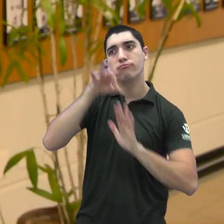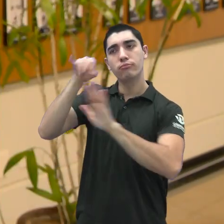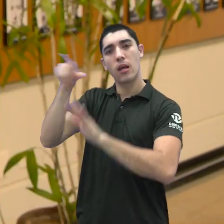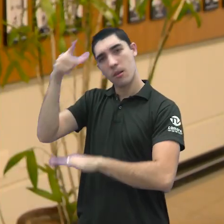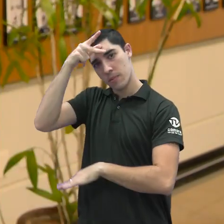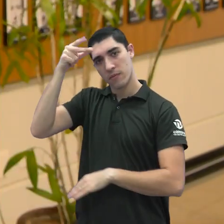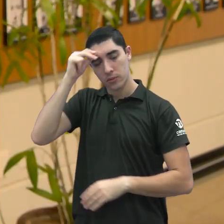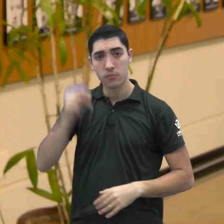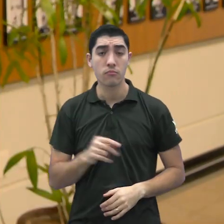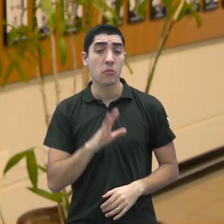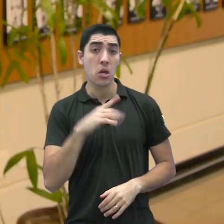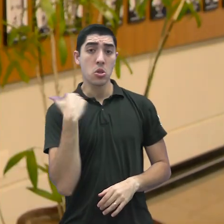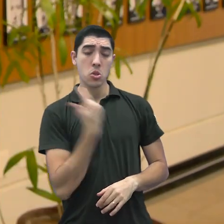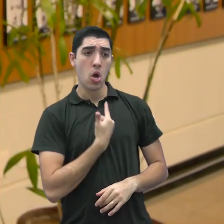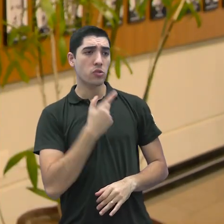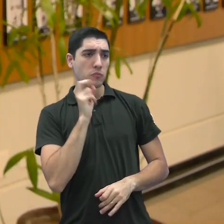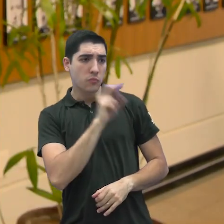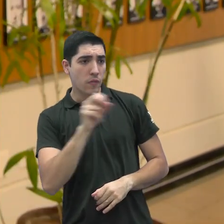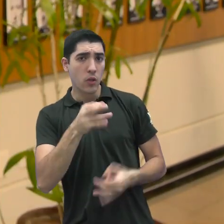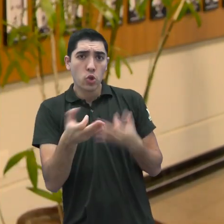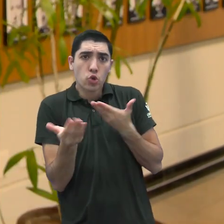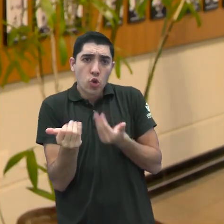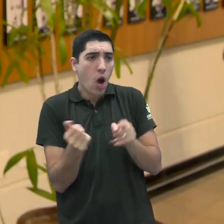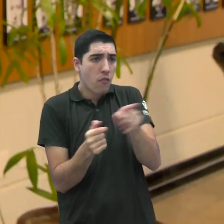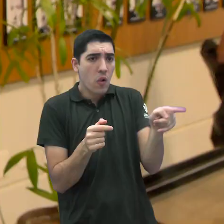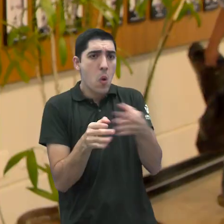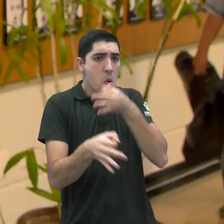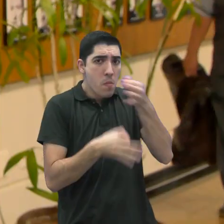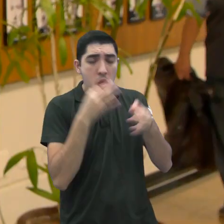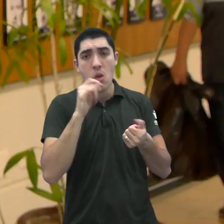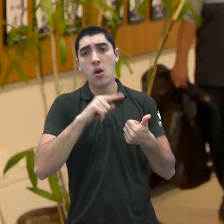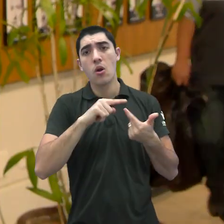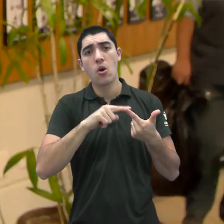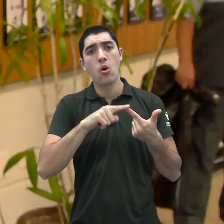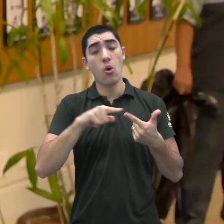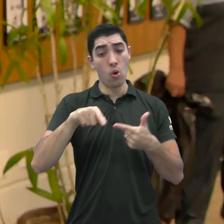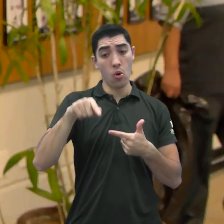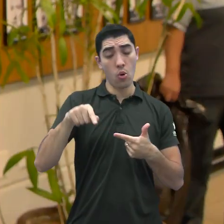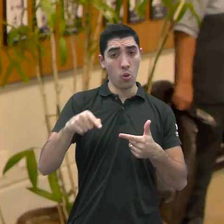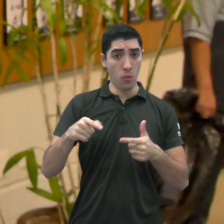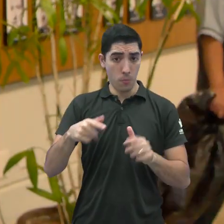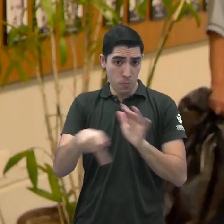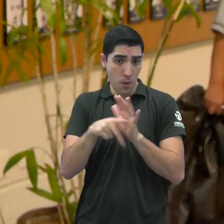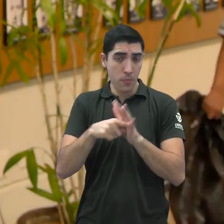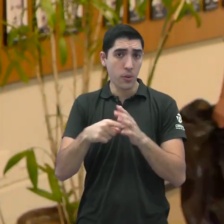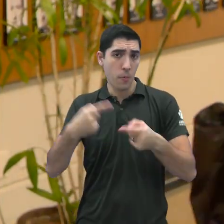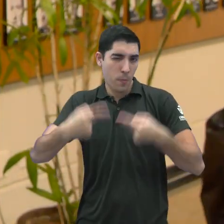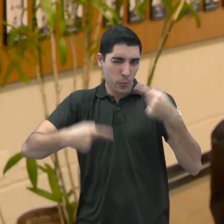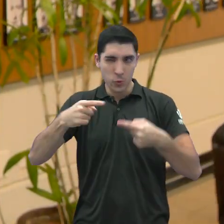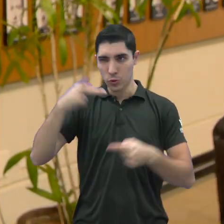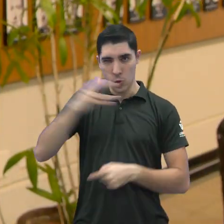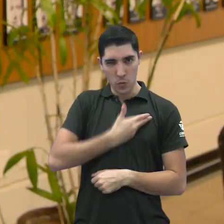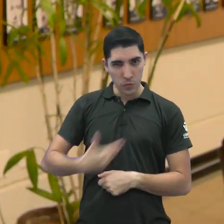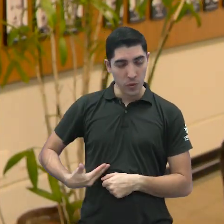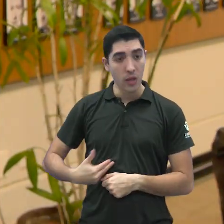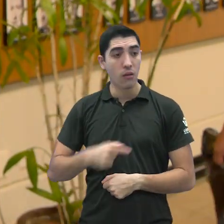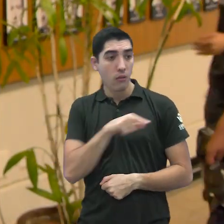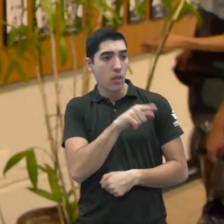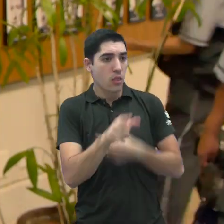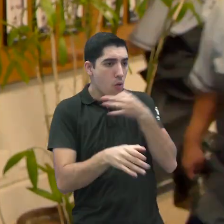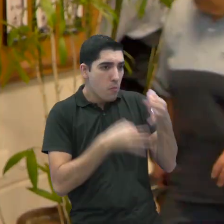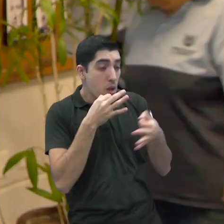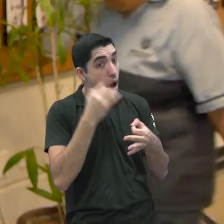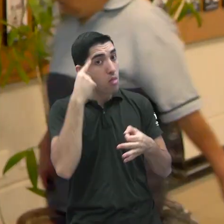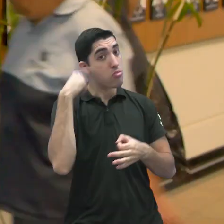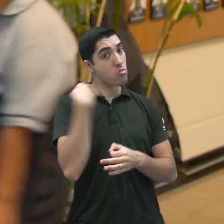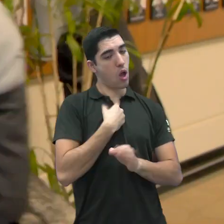determinada preocupação, aspiração da juventude ou até mesmo determinada política pública está em pauta no Conselho, ele é levado para a